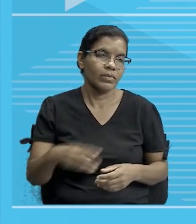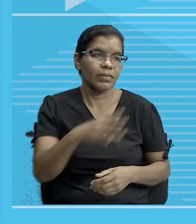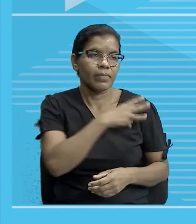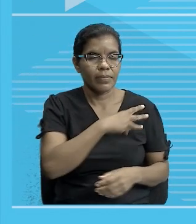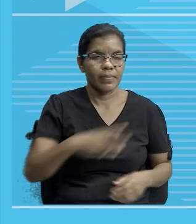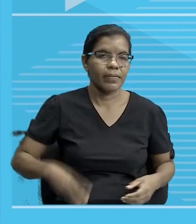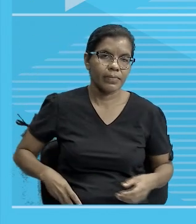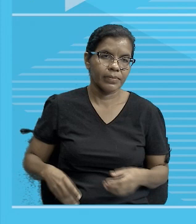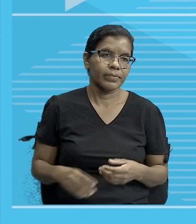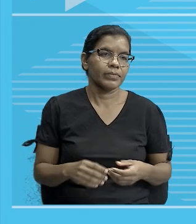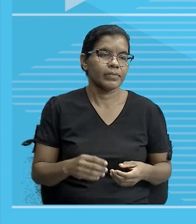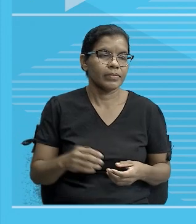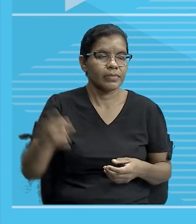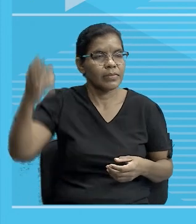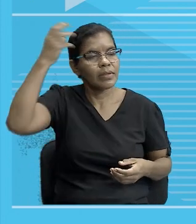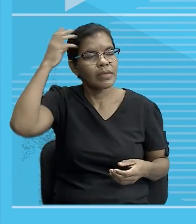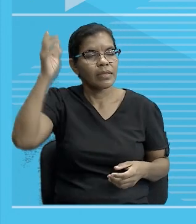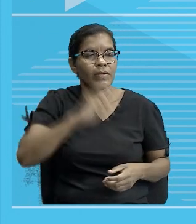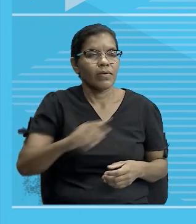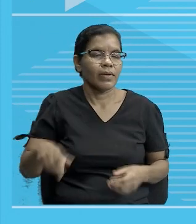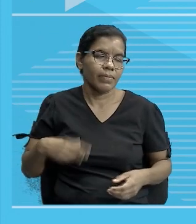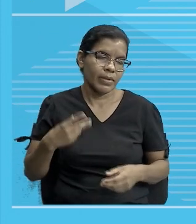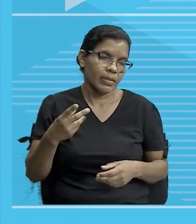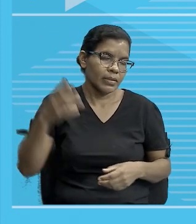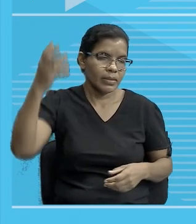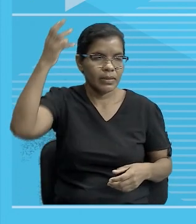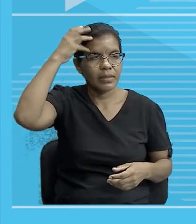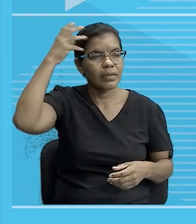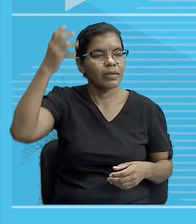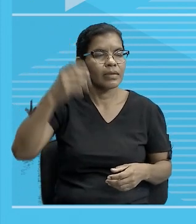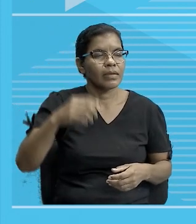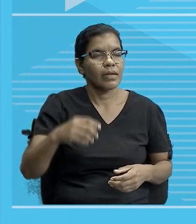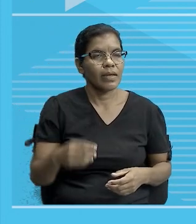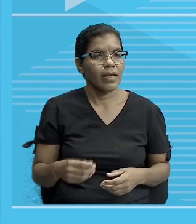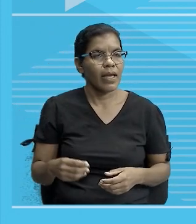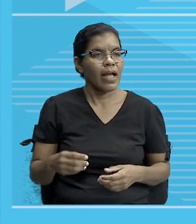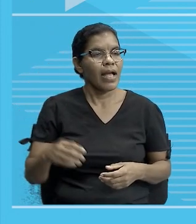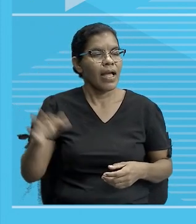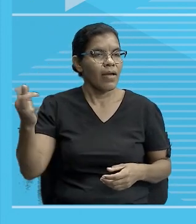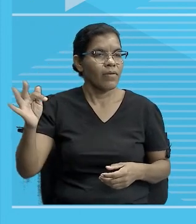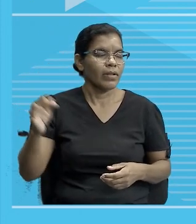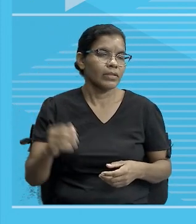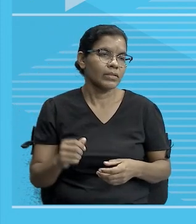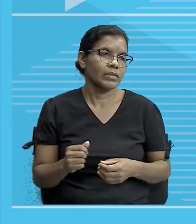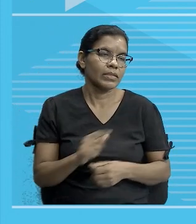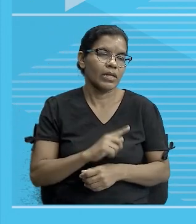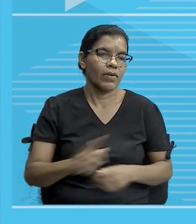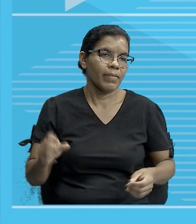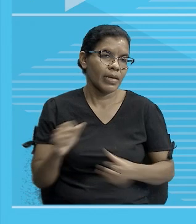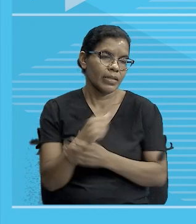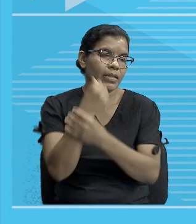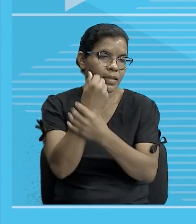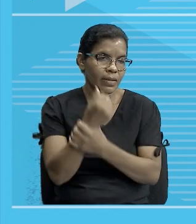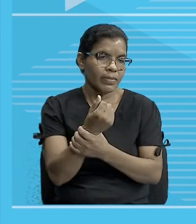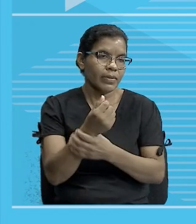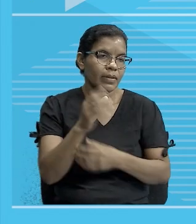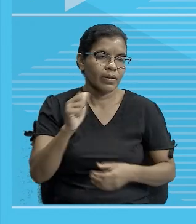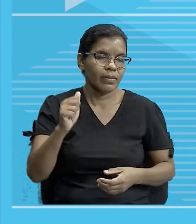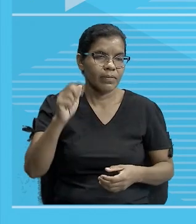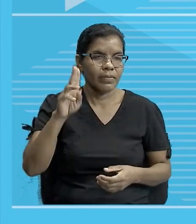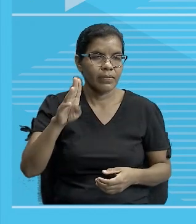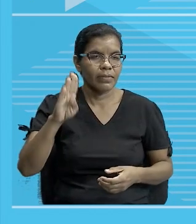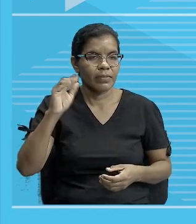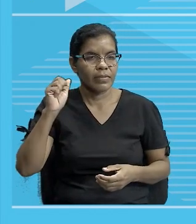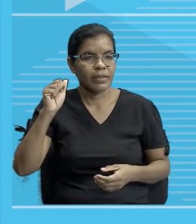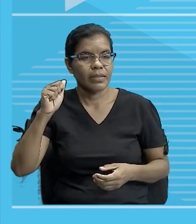monarquia. E se o rei não é mais rei, a França deixa de ser absolutista. Rapaz! Olha o